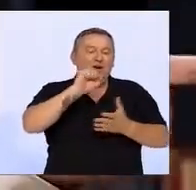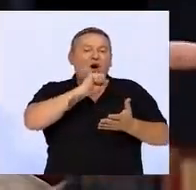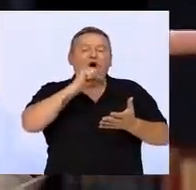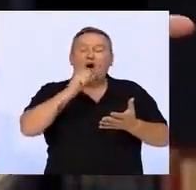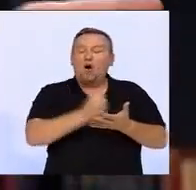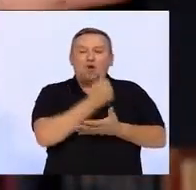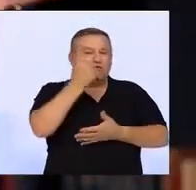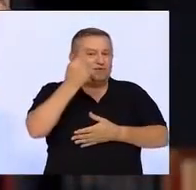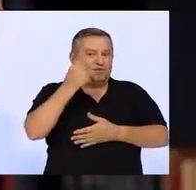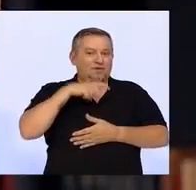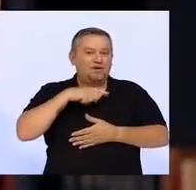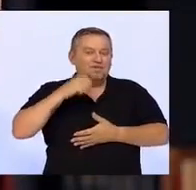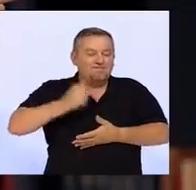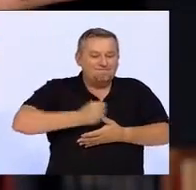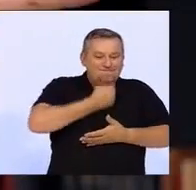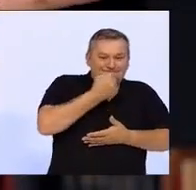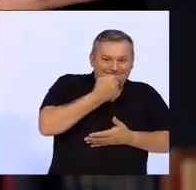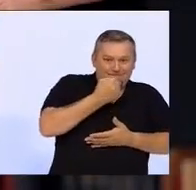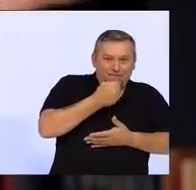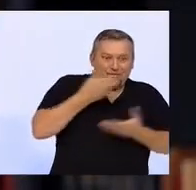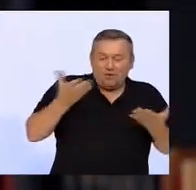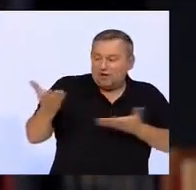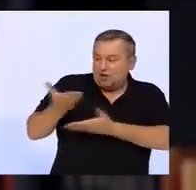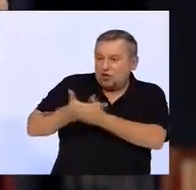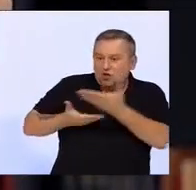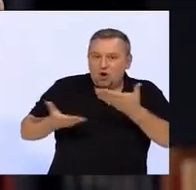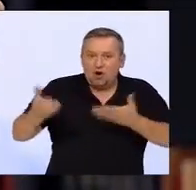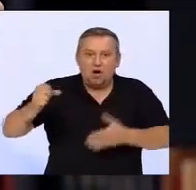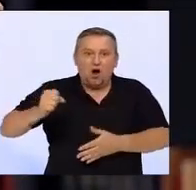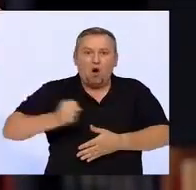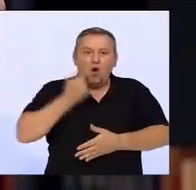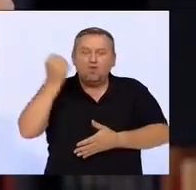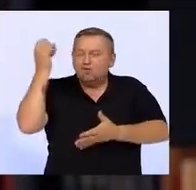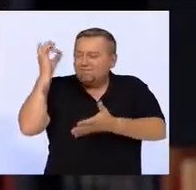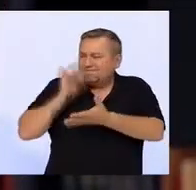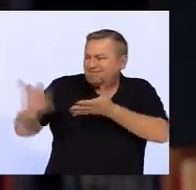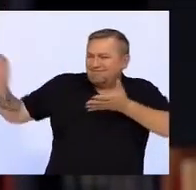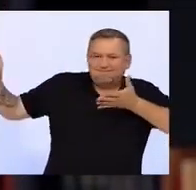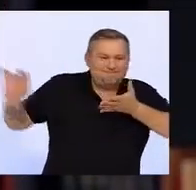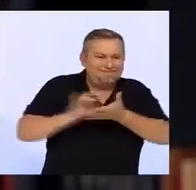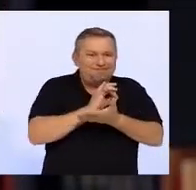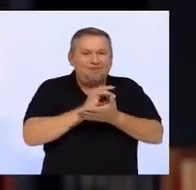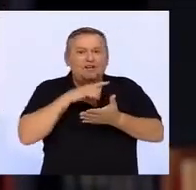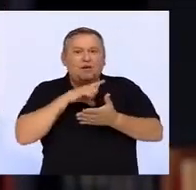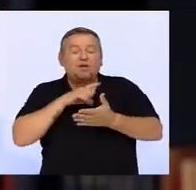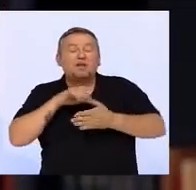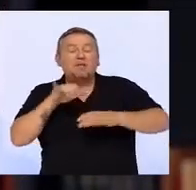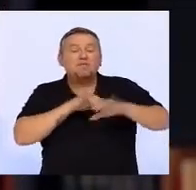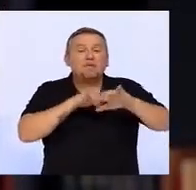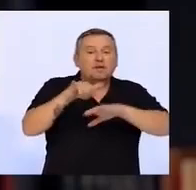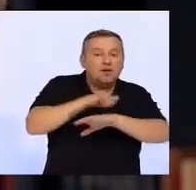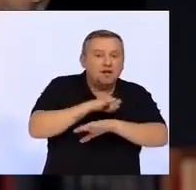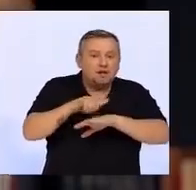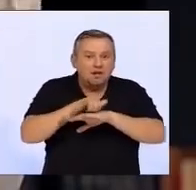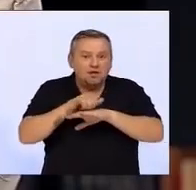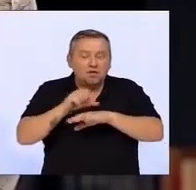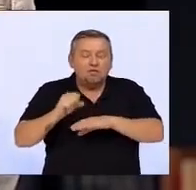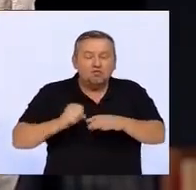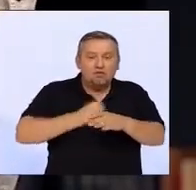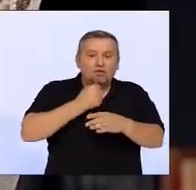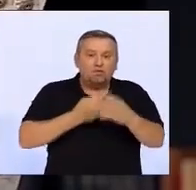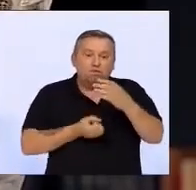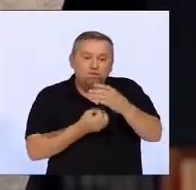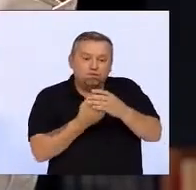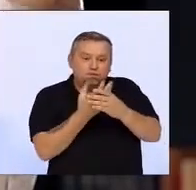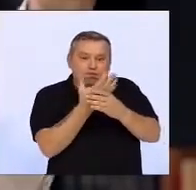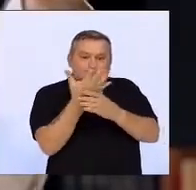se alimenta do ódio ao Lula. Então, os dois têm uma estratégia de ódio. O Lula plantou, o Bolsonaro